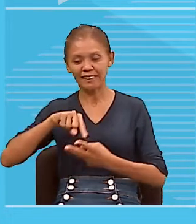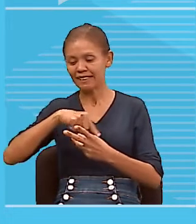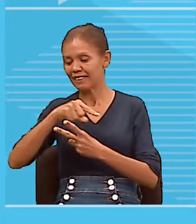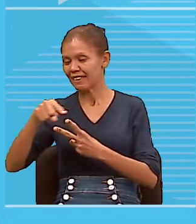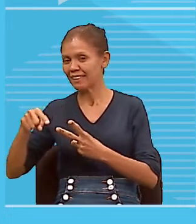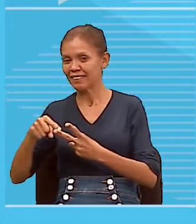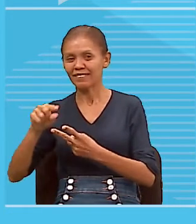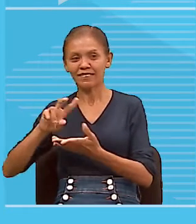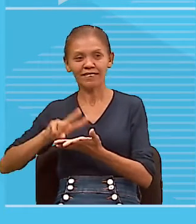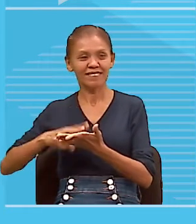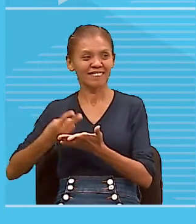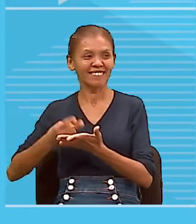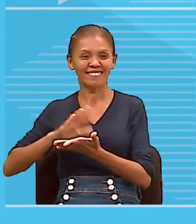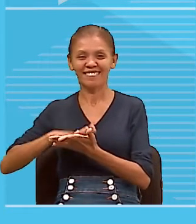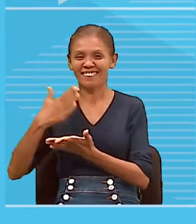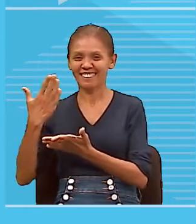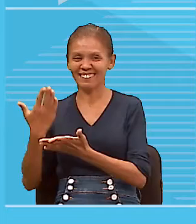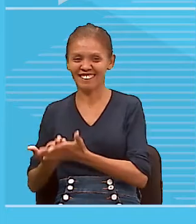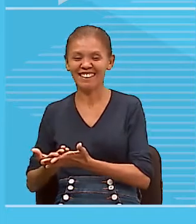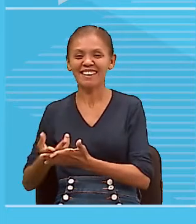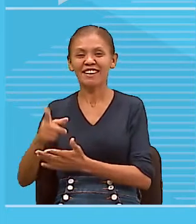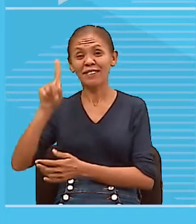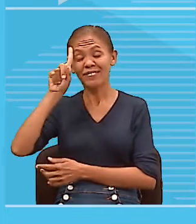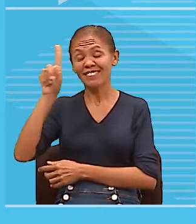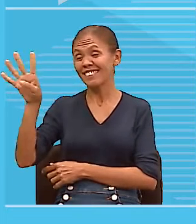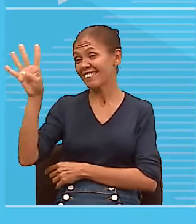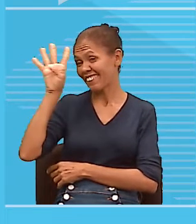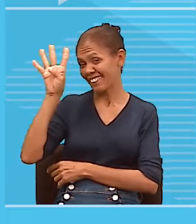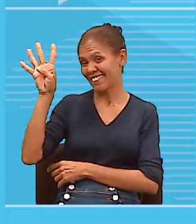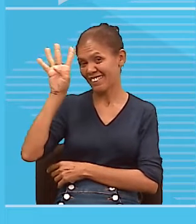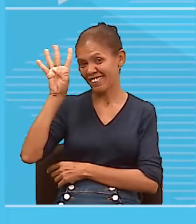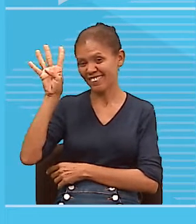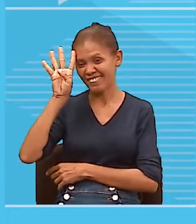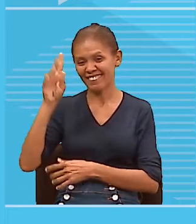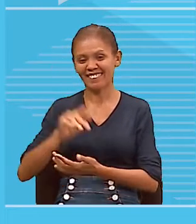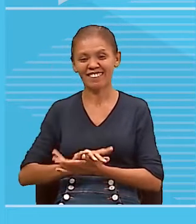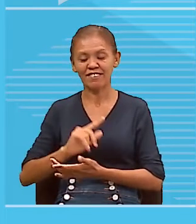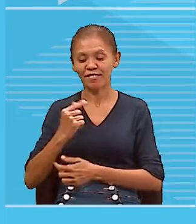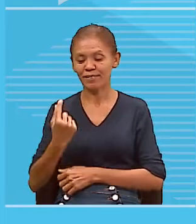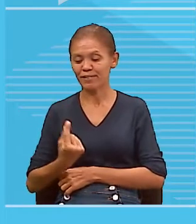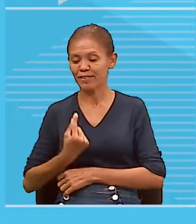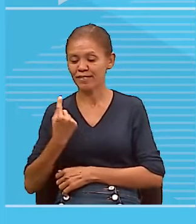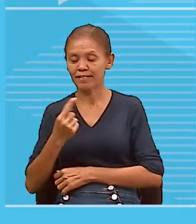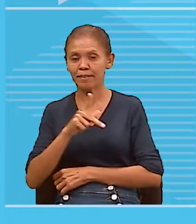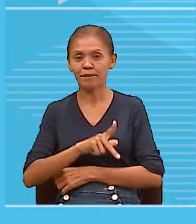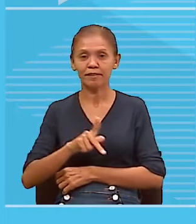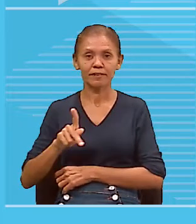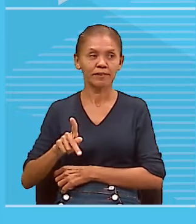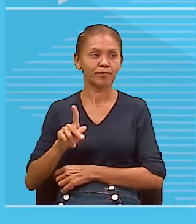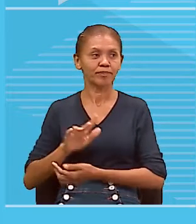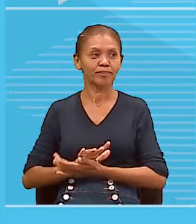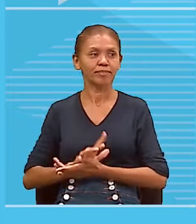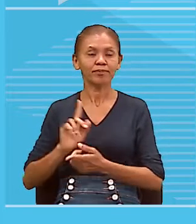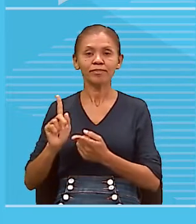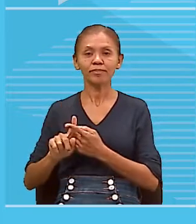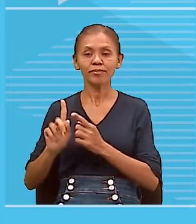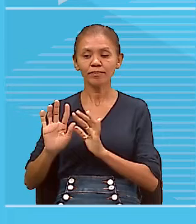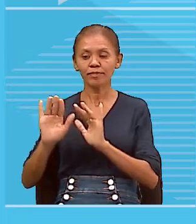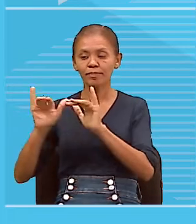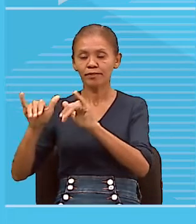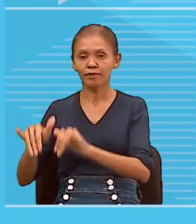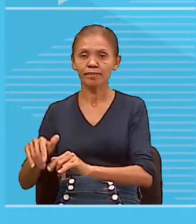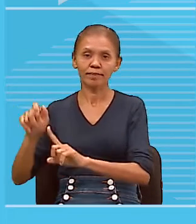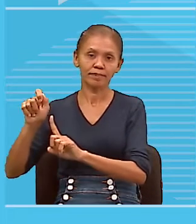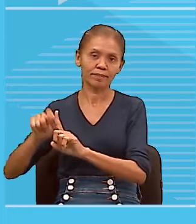sozinha aqui na quarta no terceiro ano nós estamos finalizando o mês de setembro onde a gente também trabalha